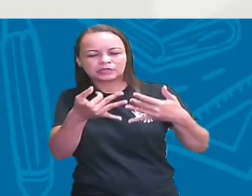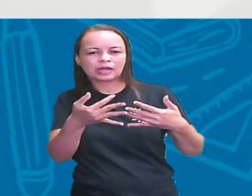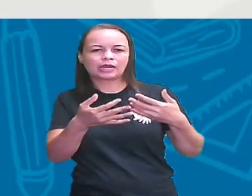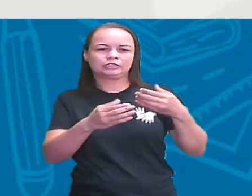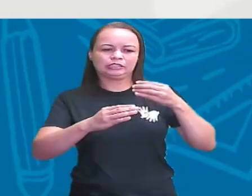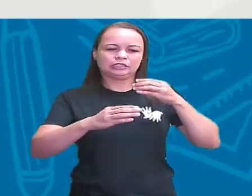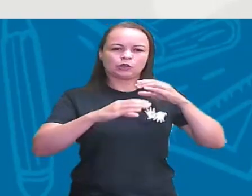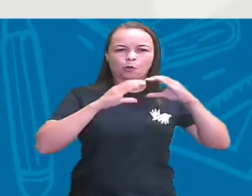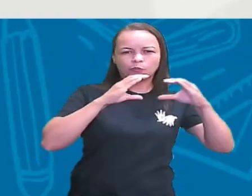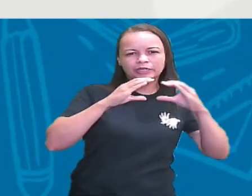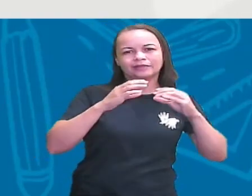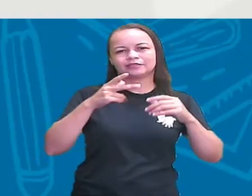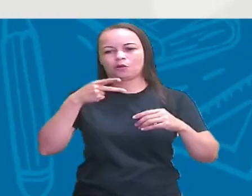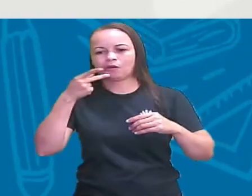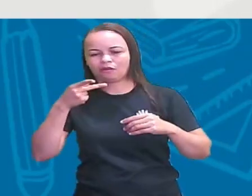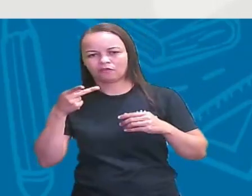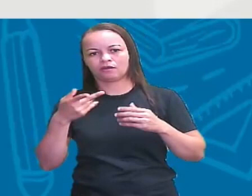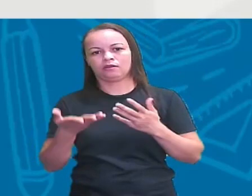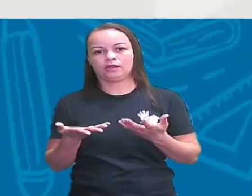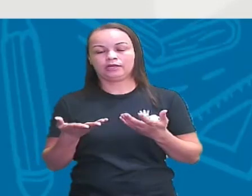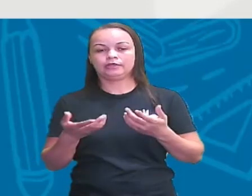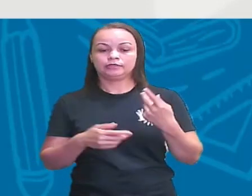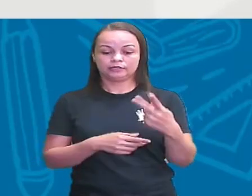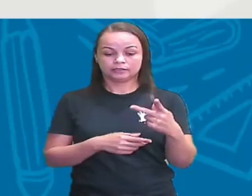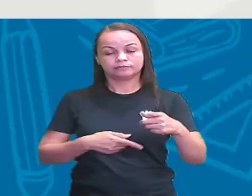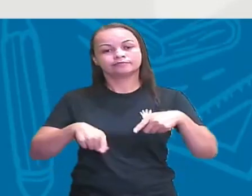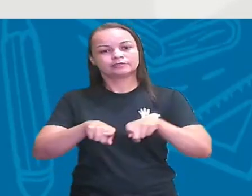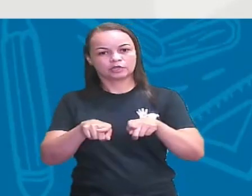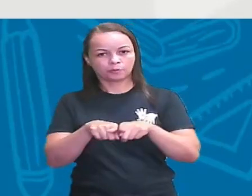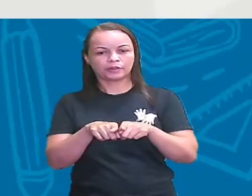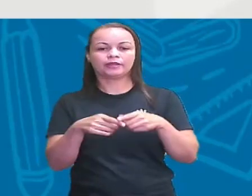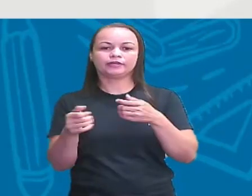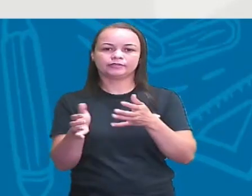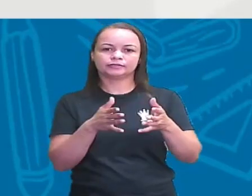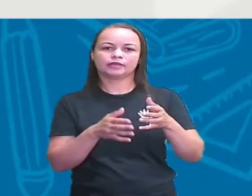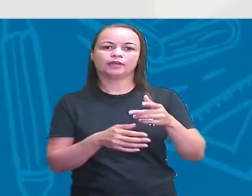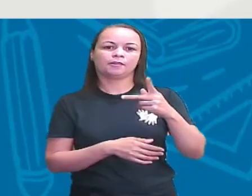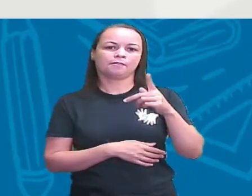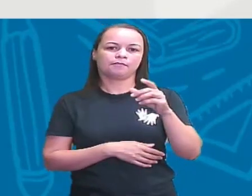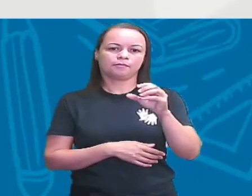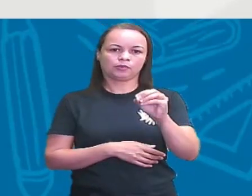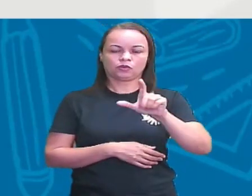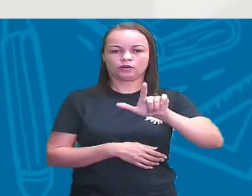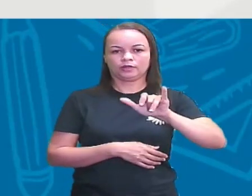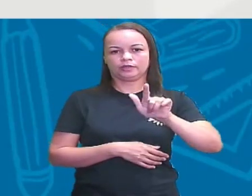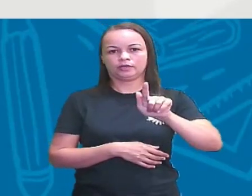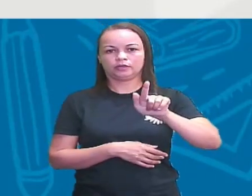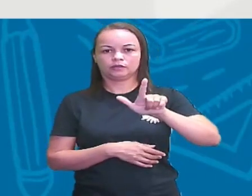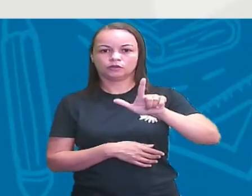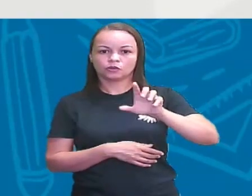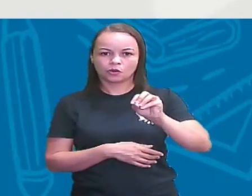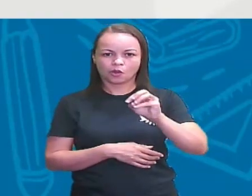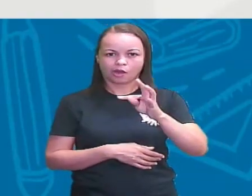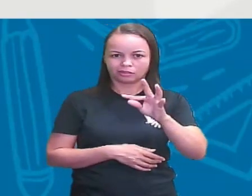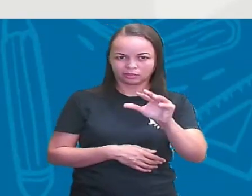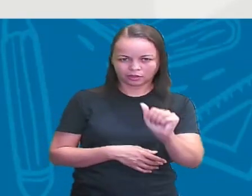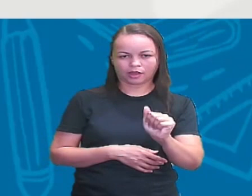se comunicar. E isto também tem a ver com em ser poliglota na nossa própria língua. Ok?